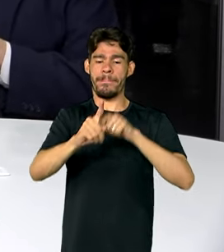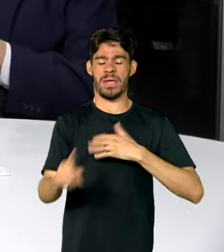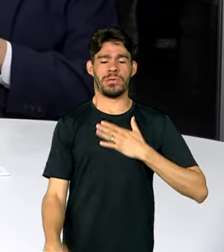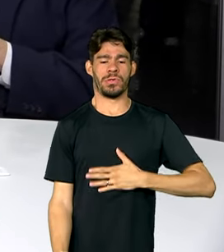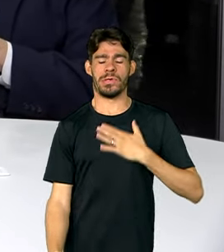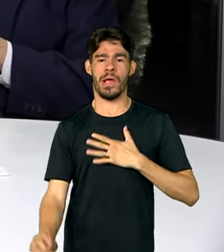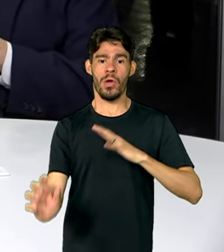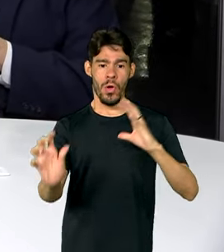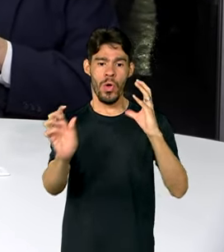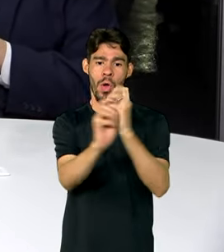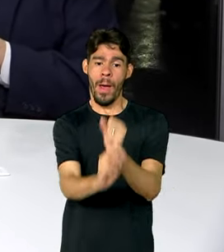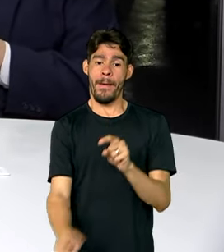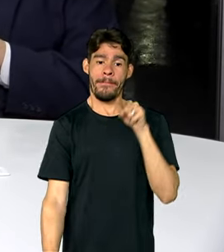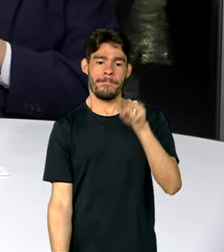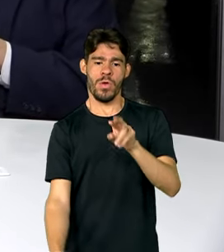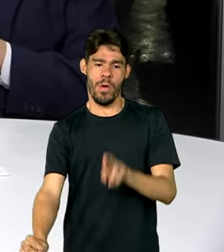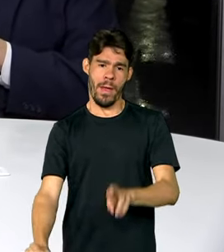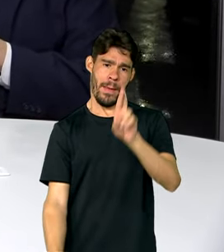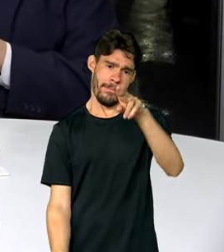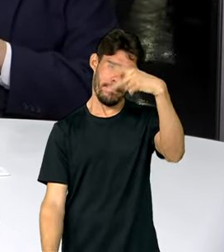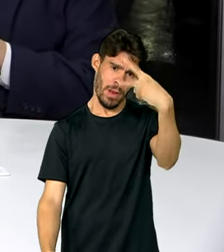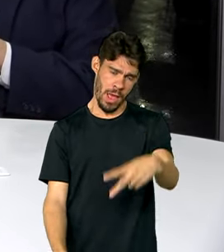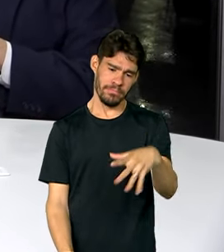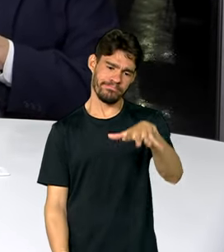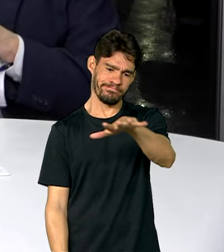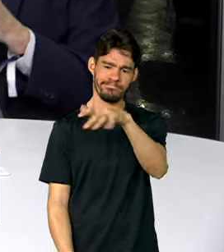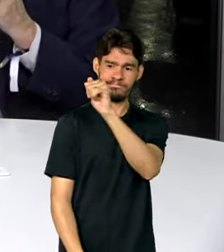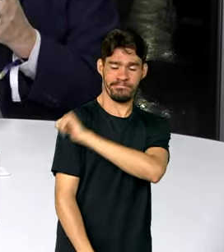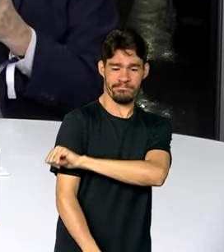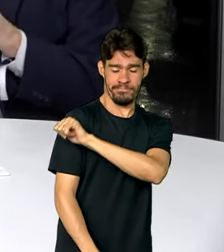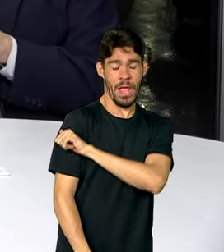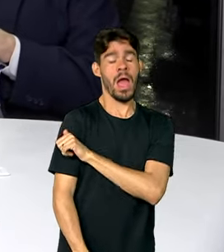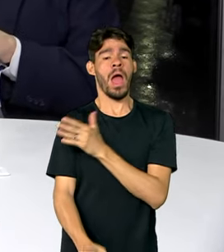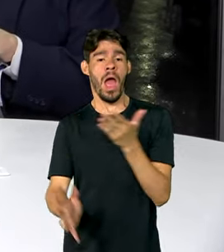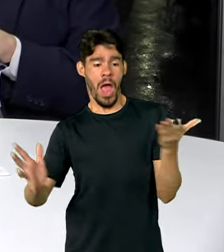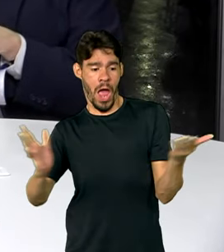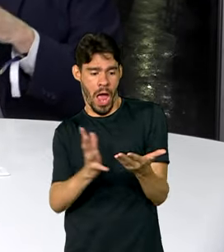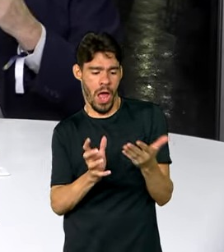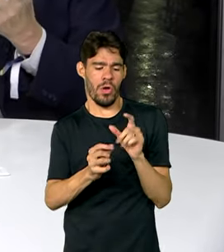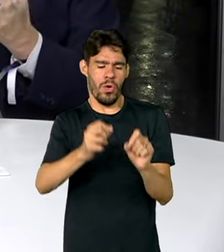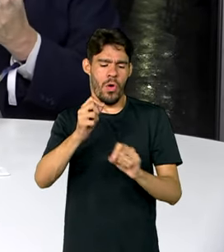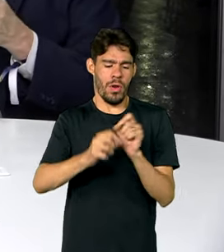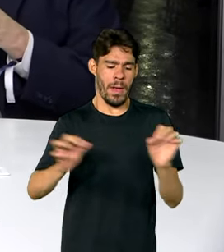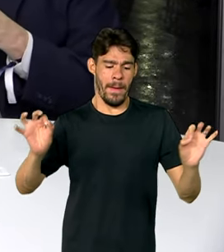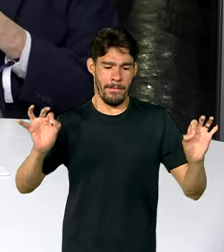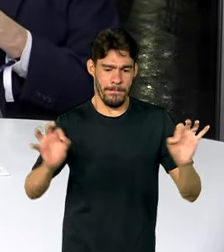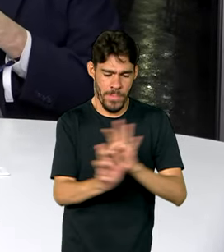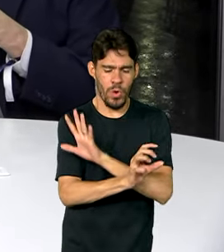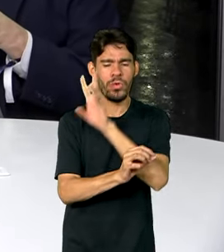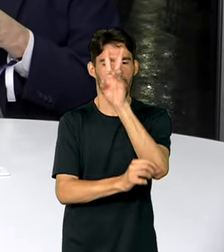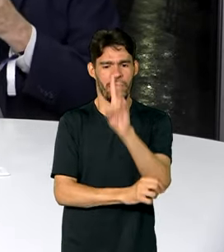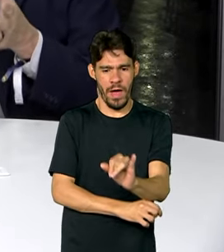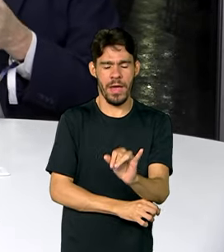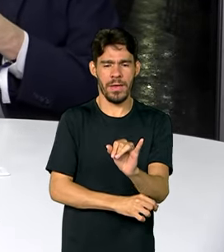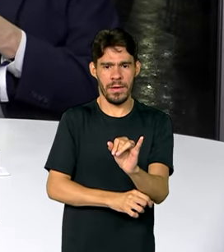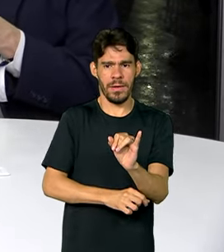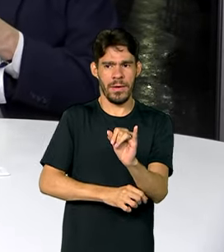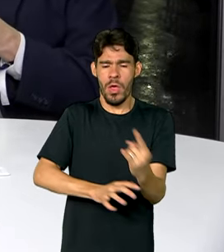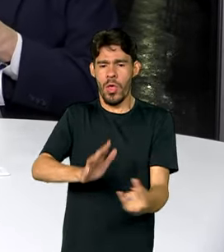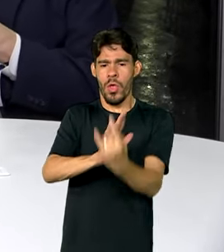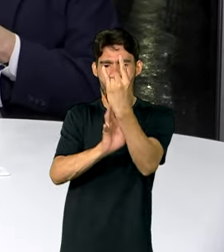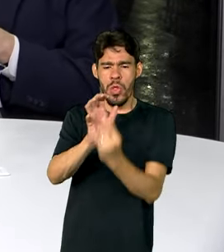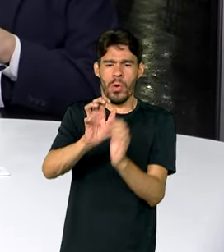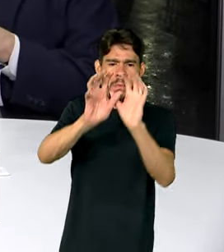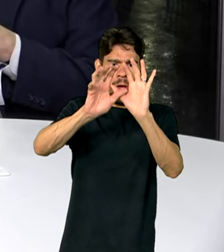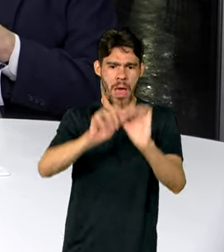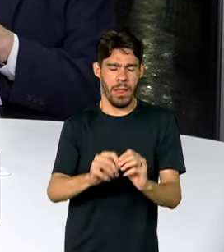1.000 representantes aqui na Fundição Progresso, no Rio de Janeiro. E agora nós vamos, então, terminar a costura desse documento para entrega